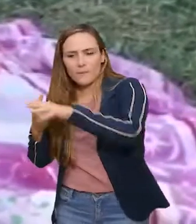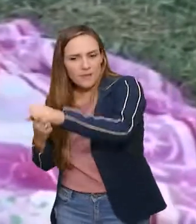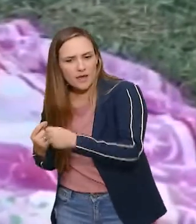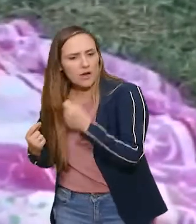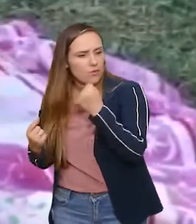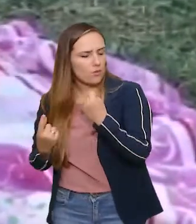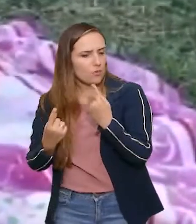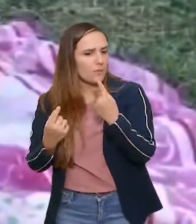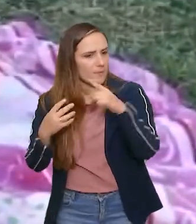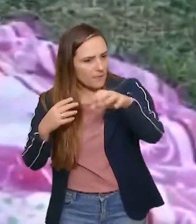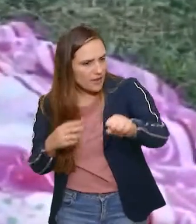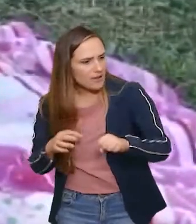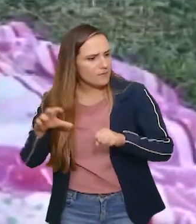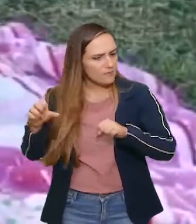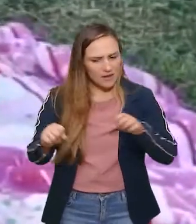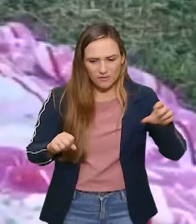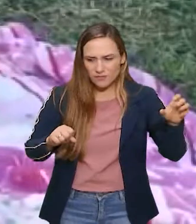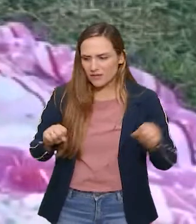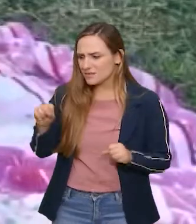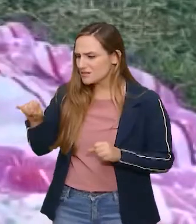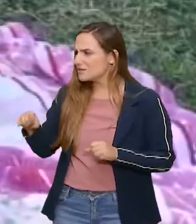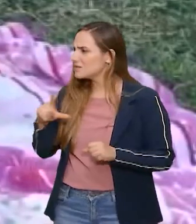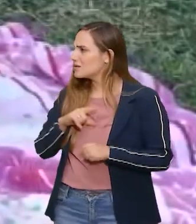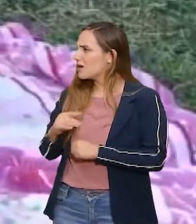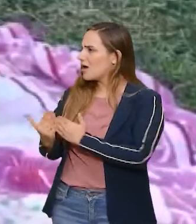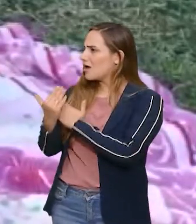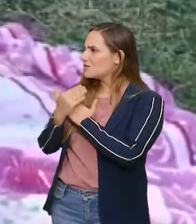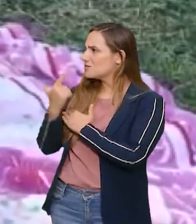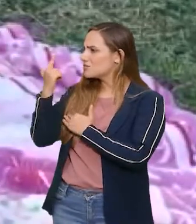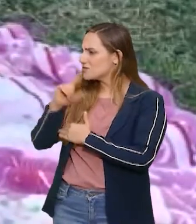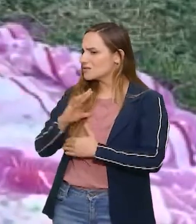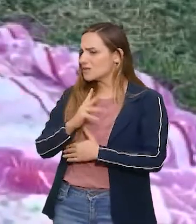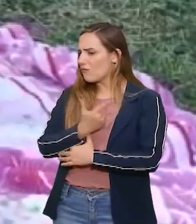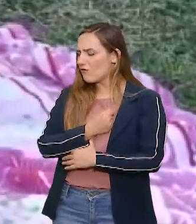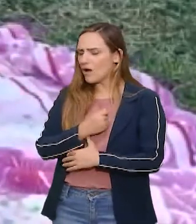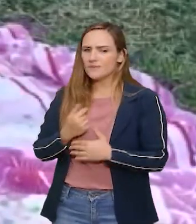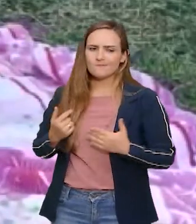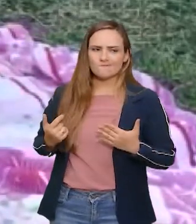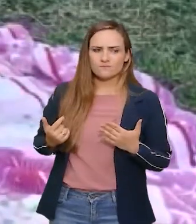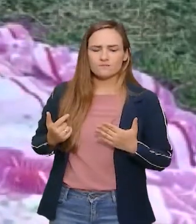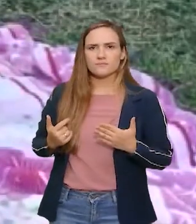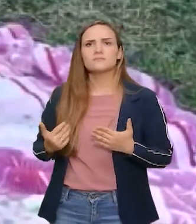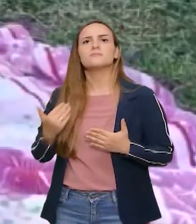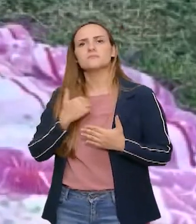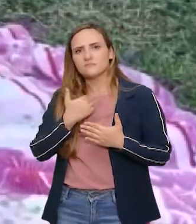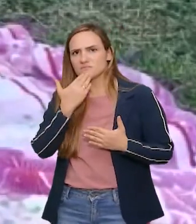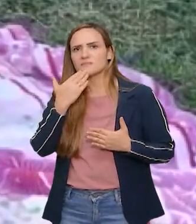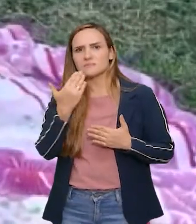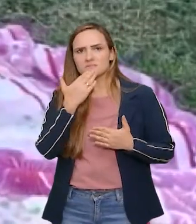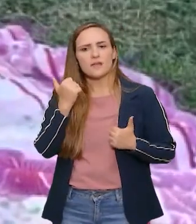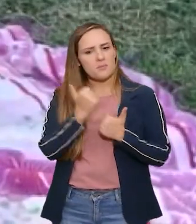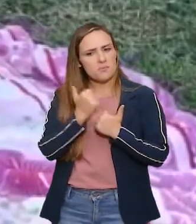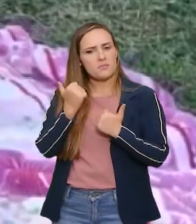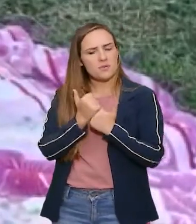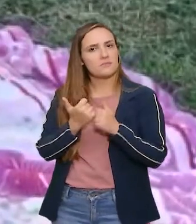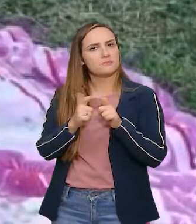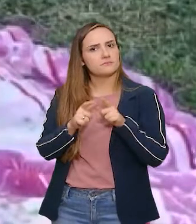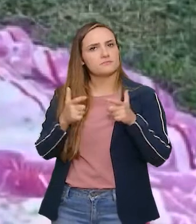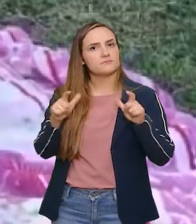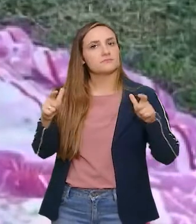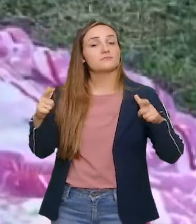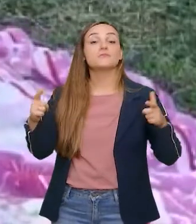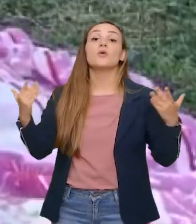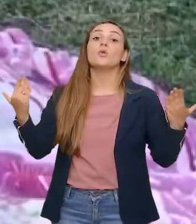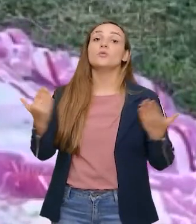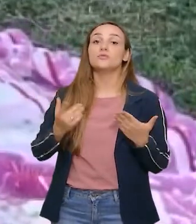se eu tivesse a ajuda de alguém, eu poderia resgatar mais um. E assim foi crescendo. Hoje nós